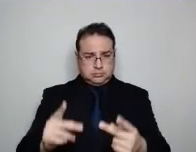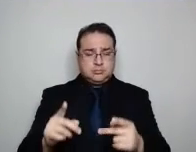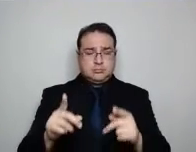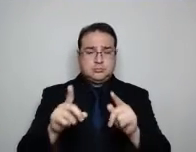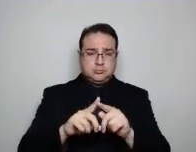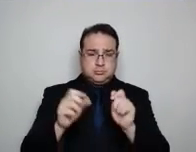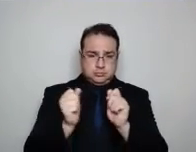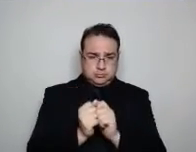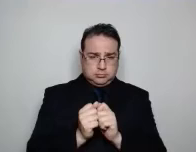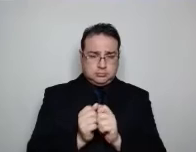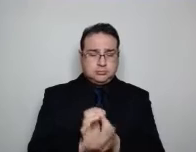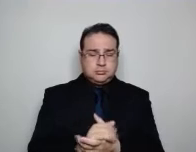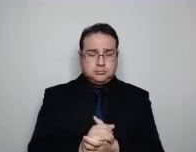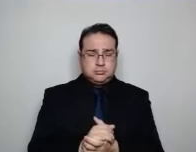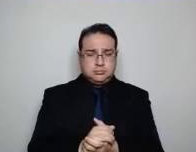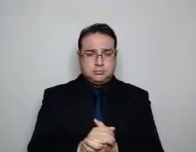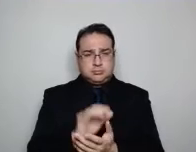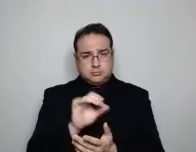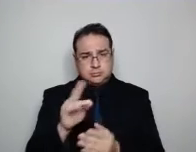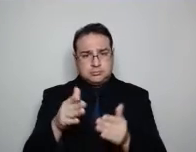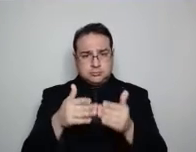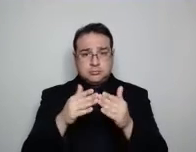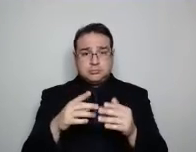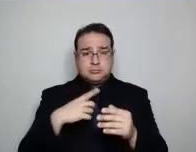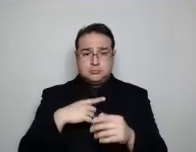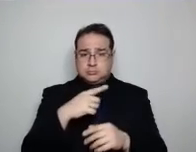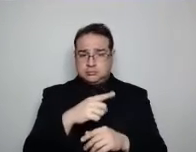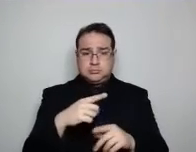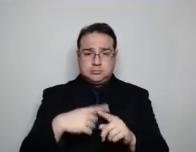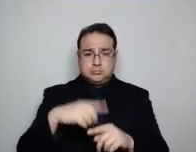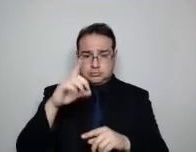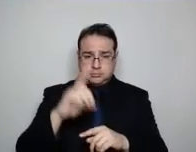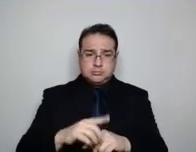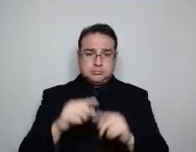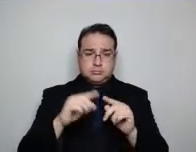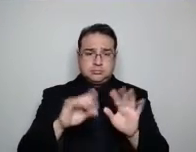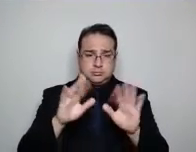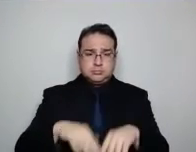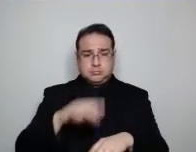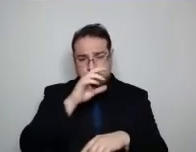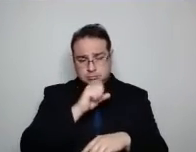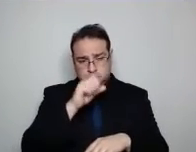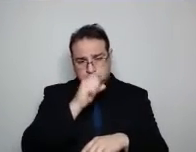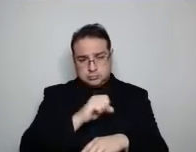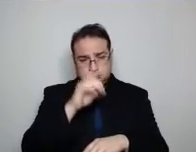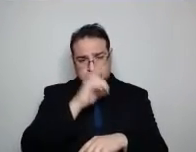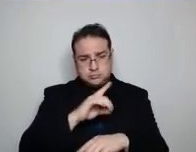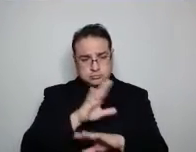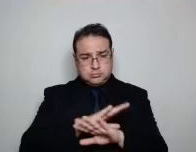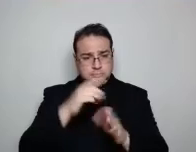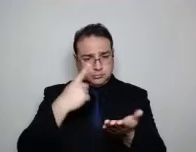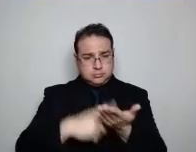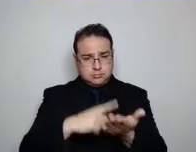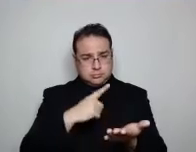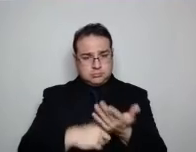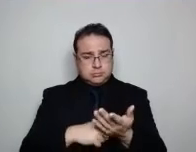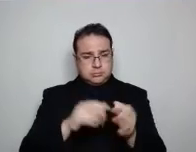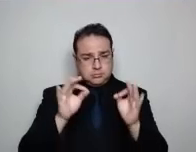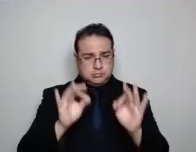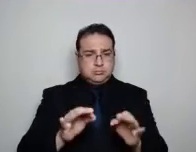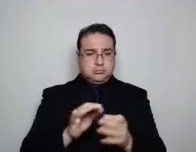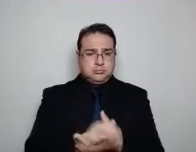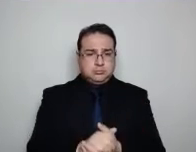excelente, o que se requer é que este direito ele seja de final de semana alternado de forma fixada. Ainda, e